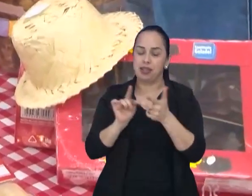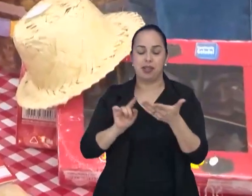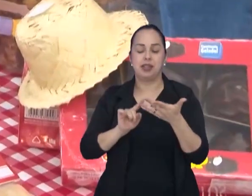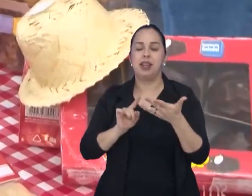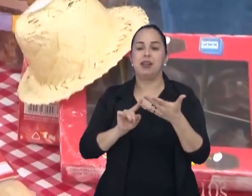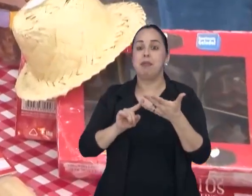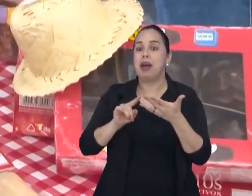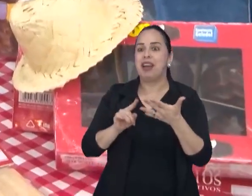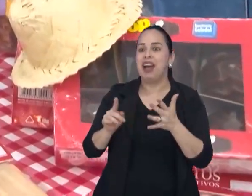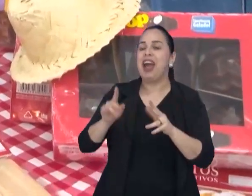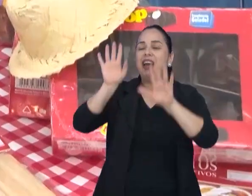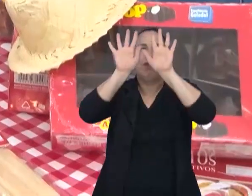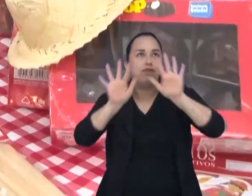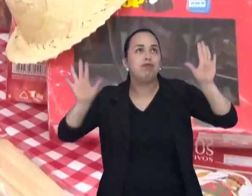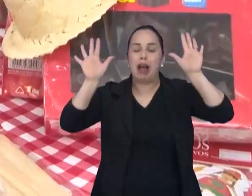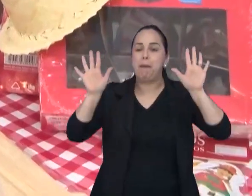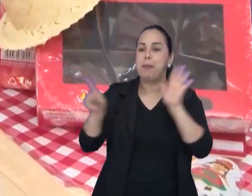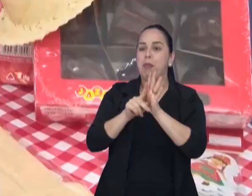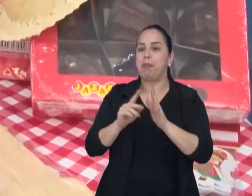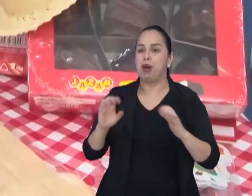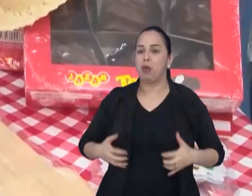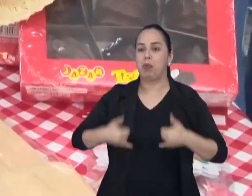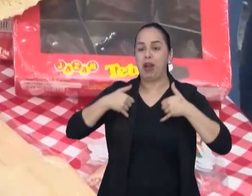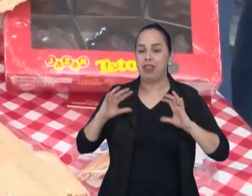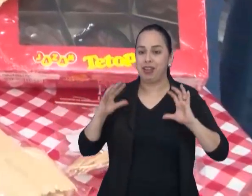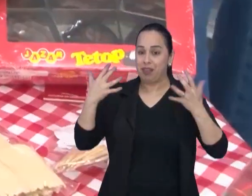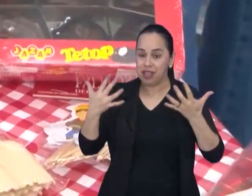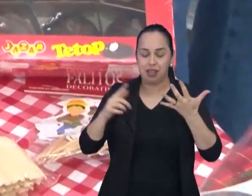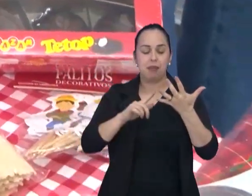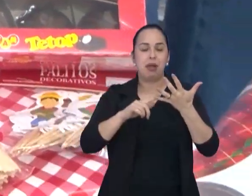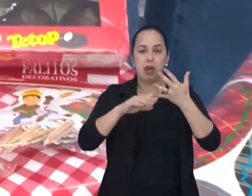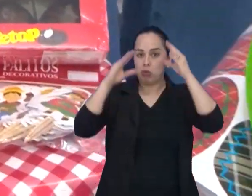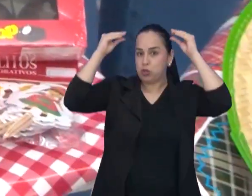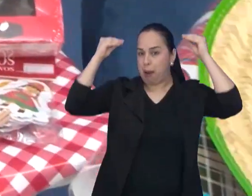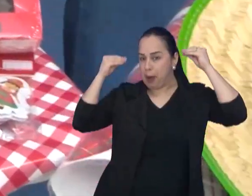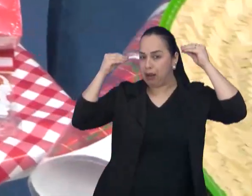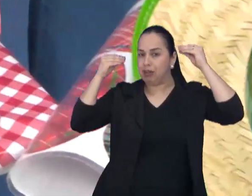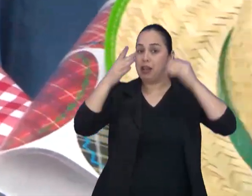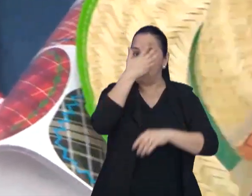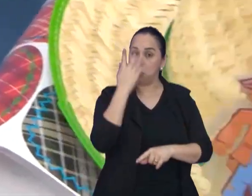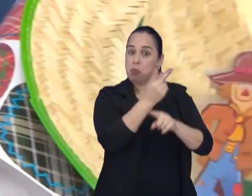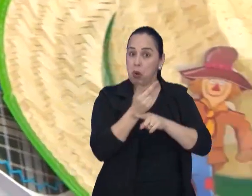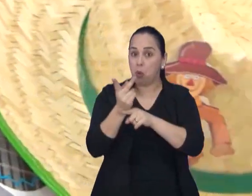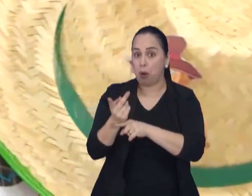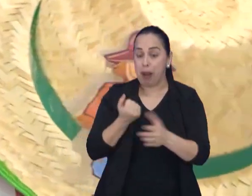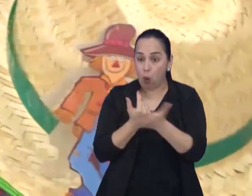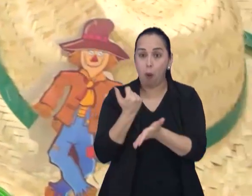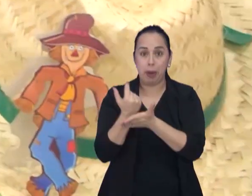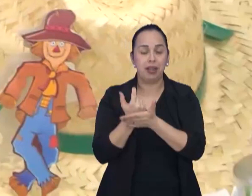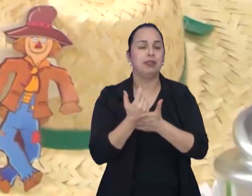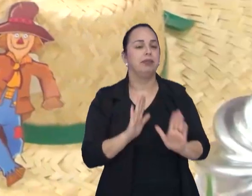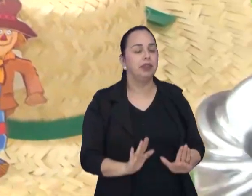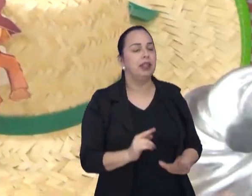para aniversário, temos aí também agora os chapéus, realmente aumenta a procura. Tá certo. E Claudinei, se a